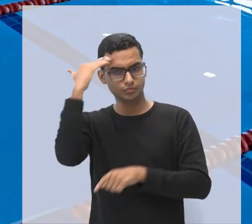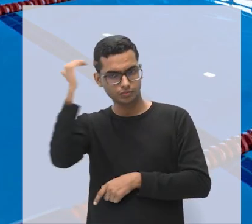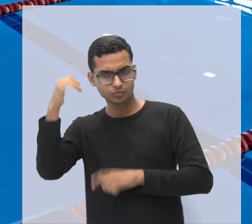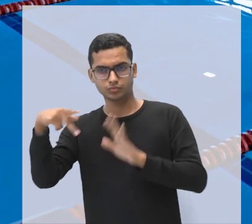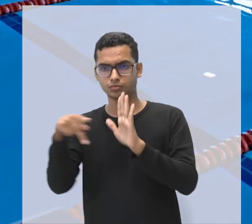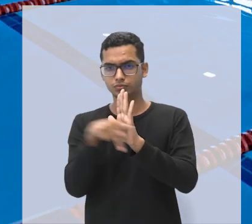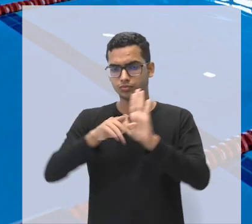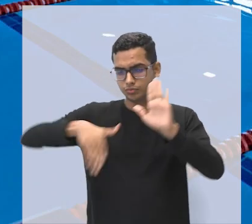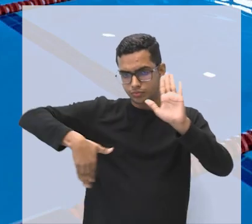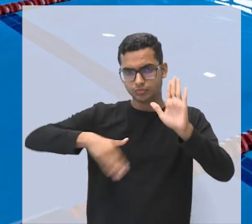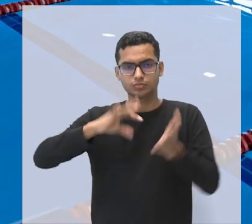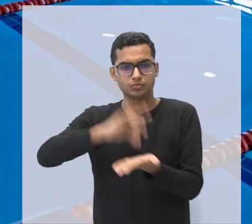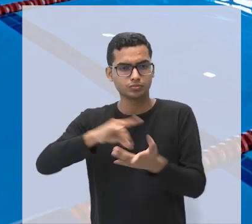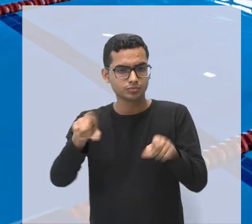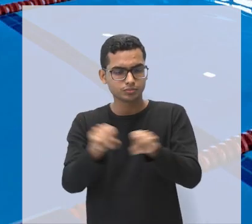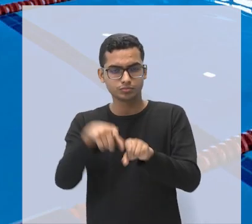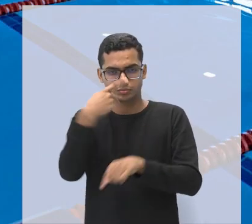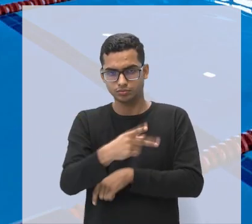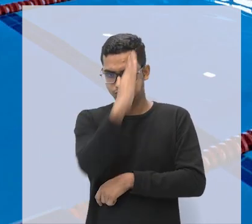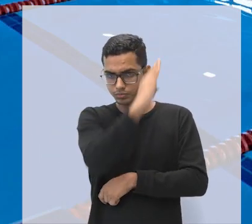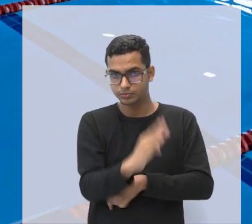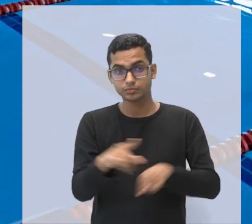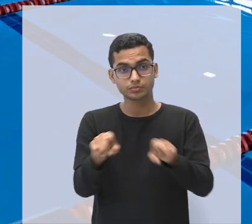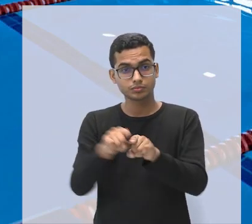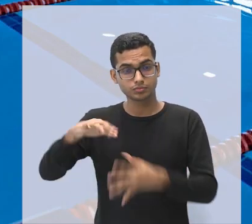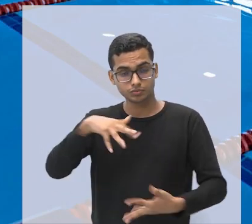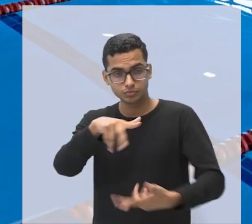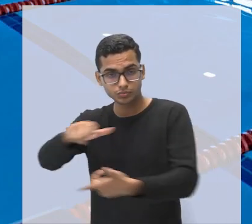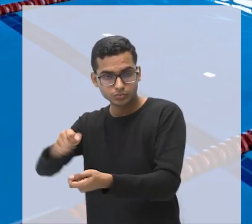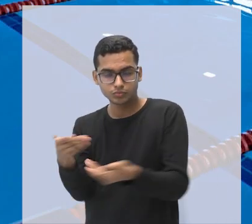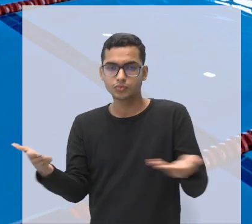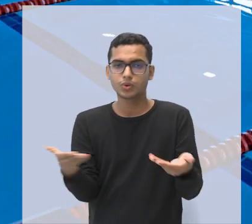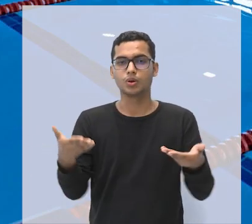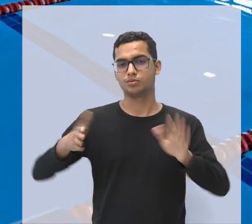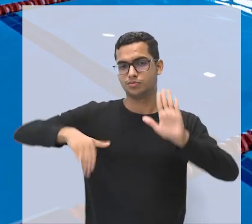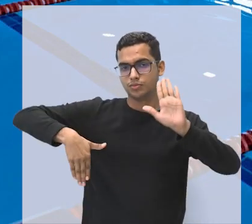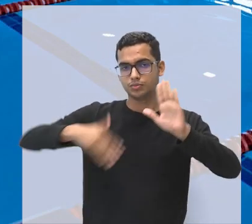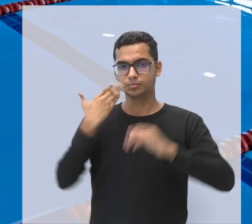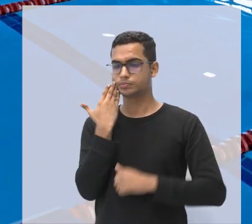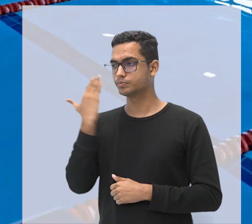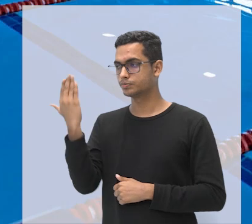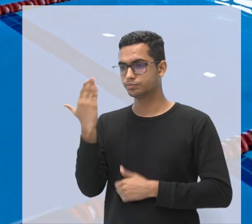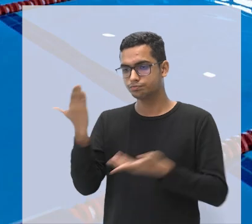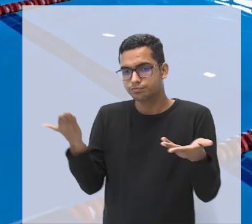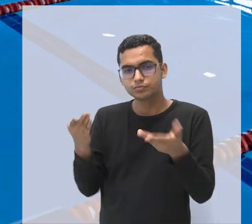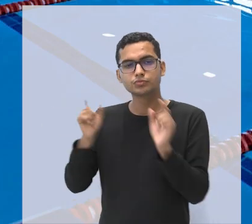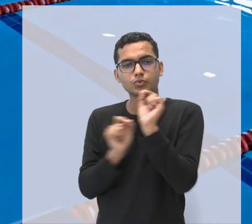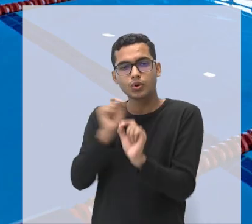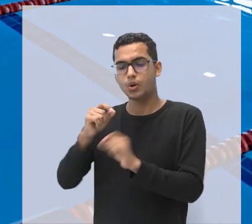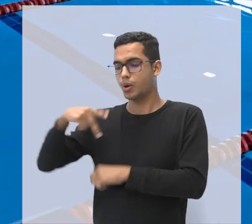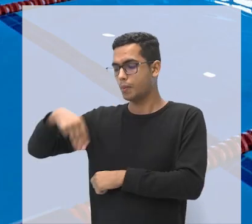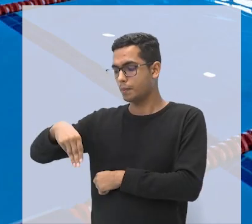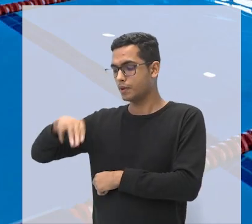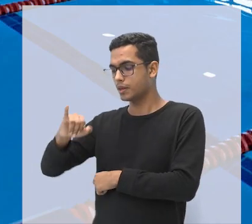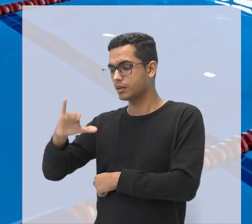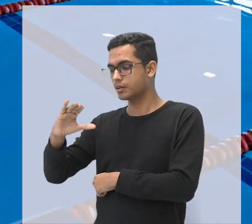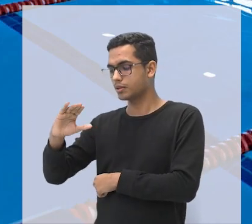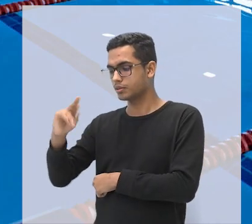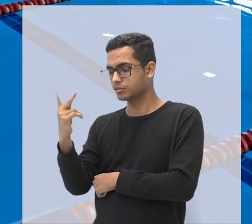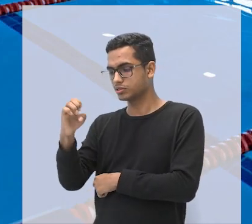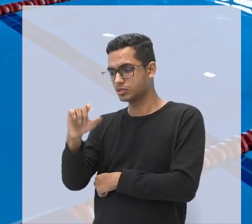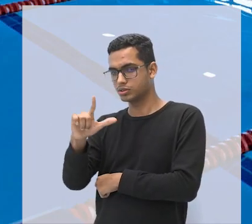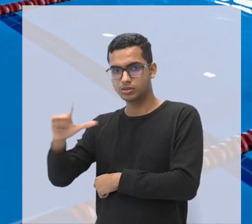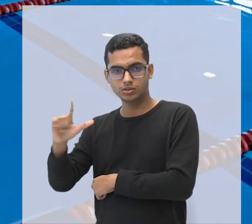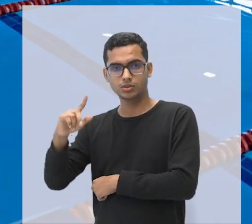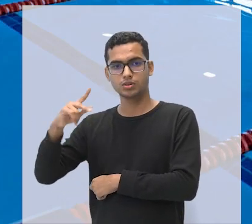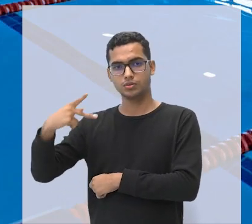dos grandes nadadores brasileiros, eu vou falar sobre os nadadores internacionais. E é claro que eu vou falar sobre